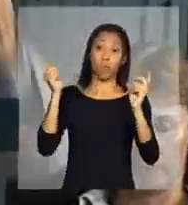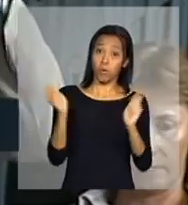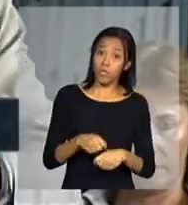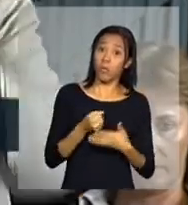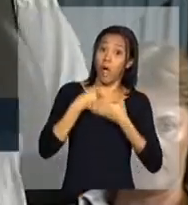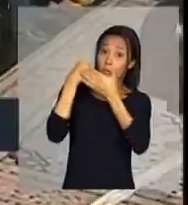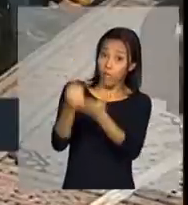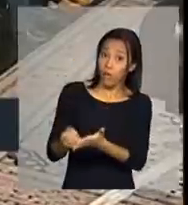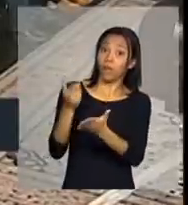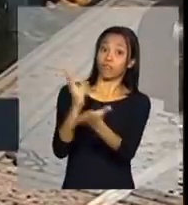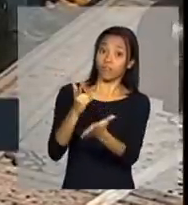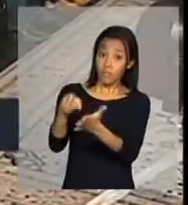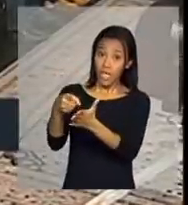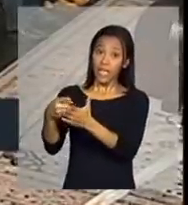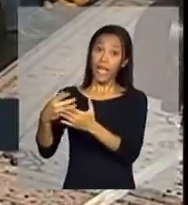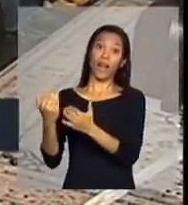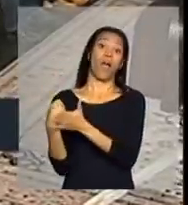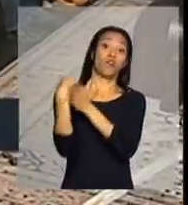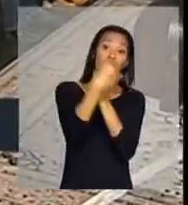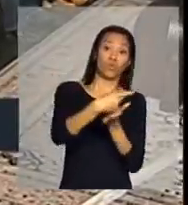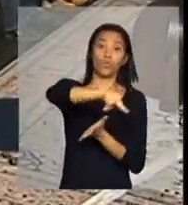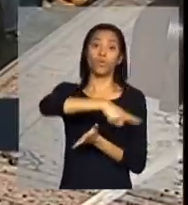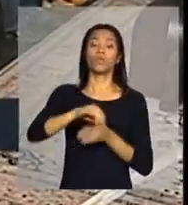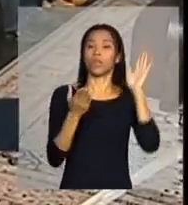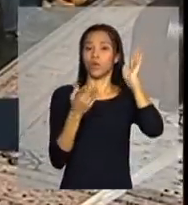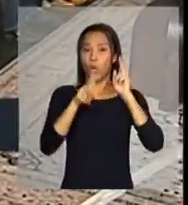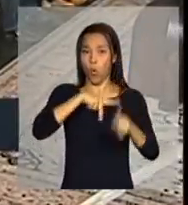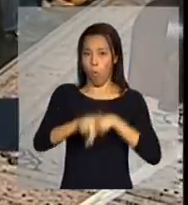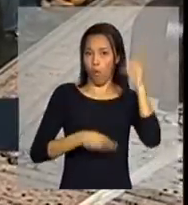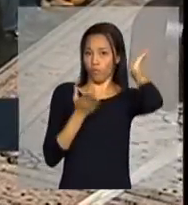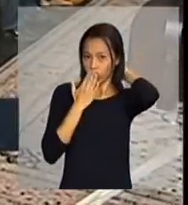de defesa dos povos indígenas.